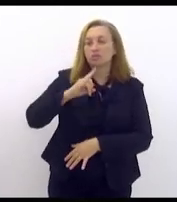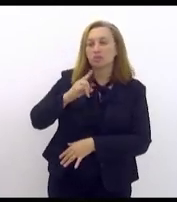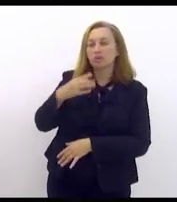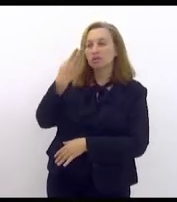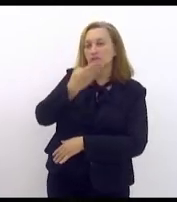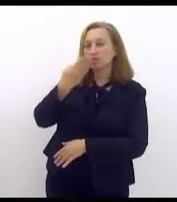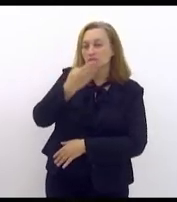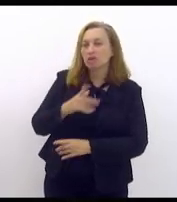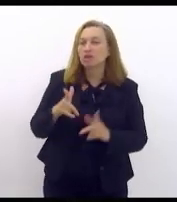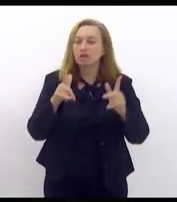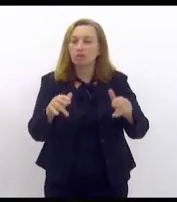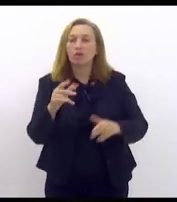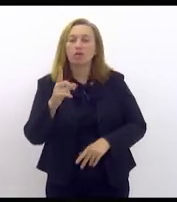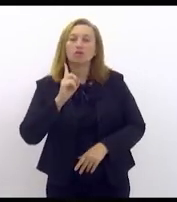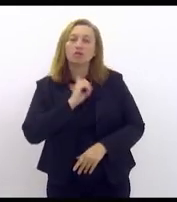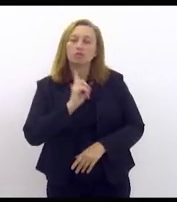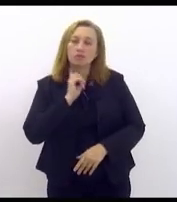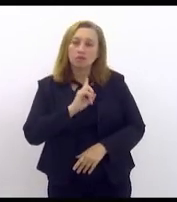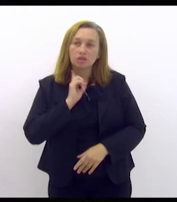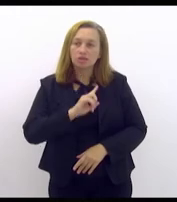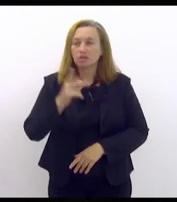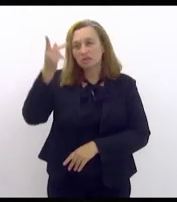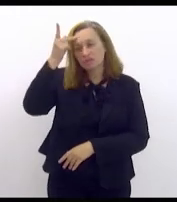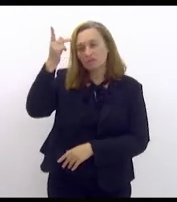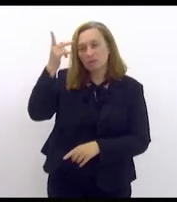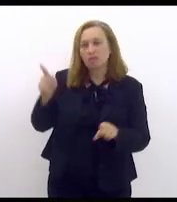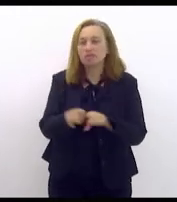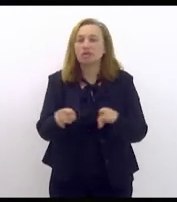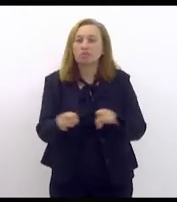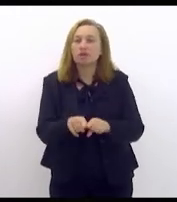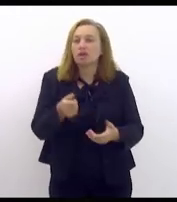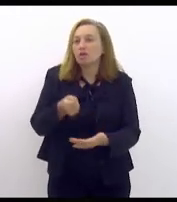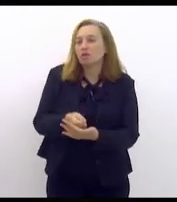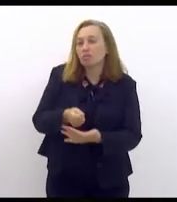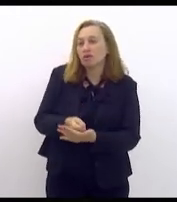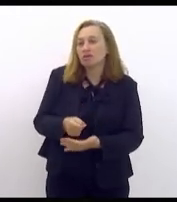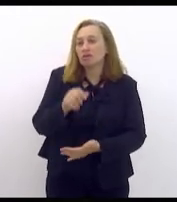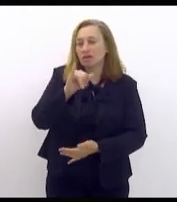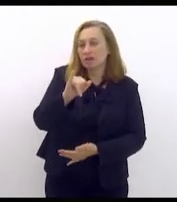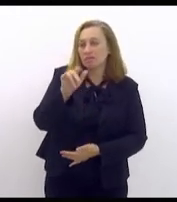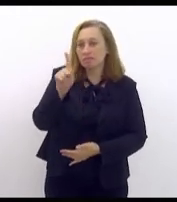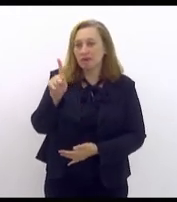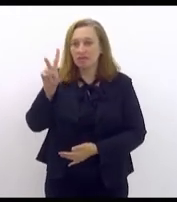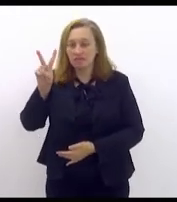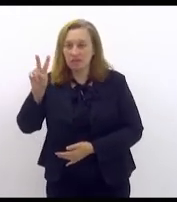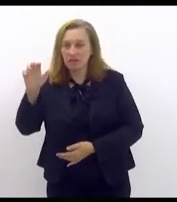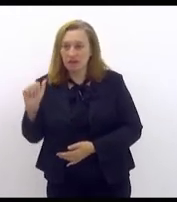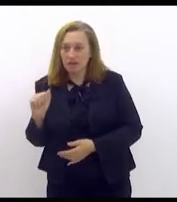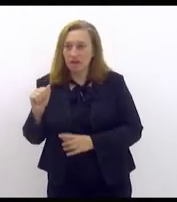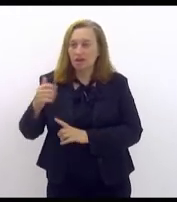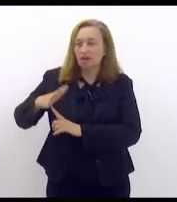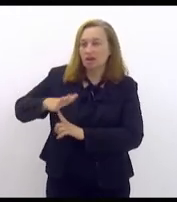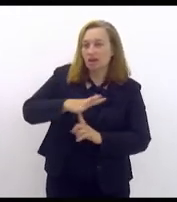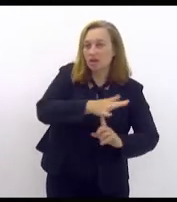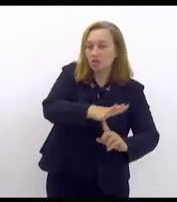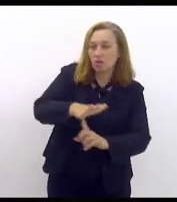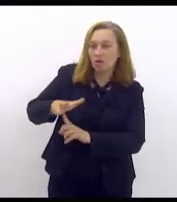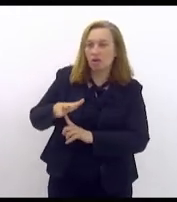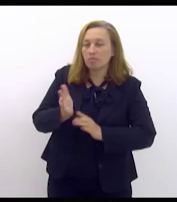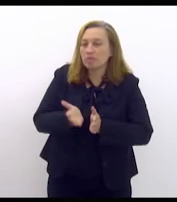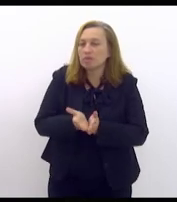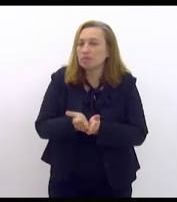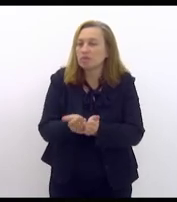Minas Gerais e em São Paulo também. A cobrança do IPVA sobre bens de luxo, como lanchas, helicópteros. A gente tem